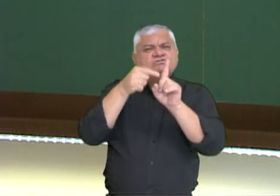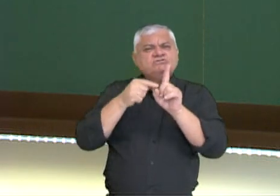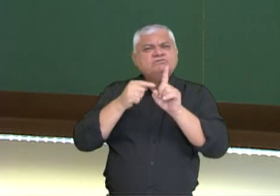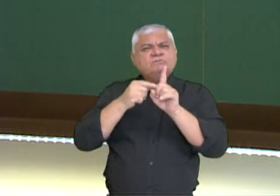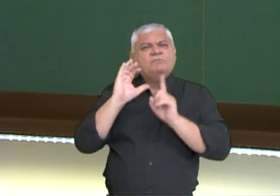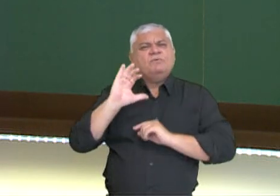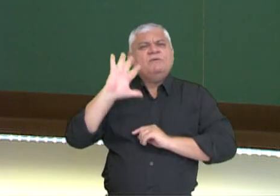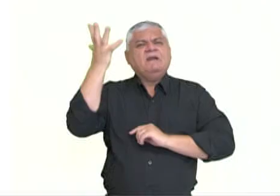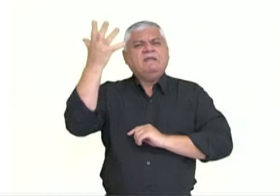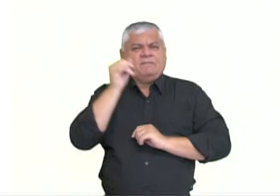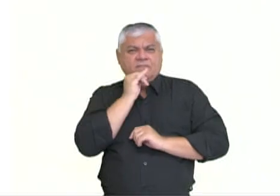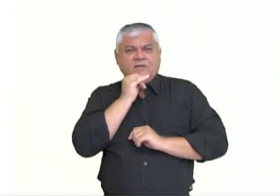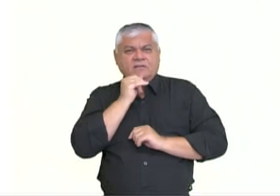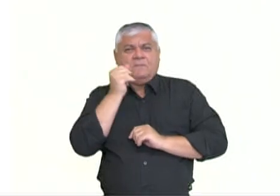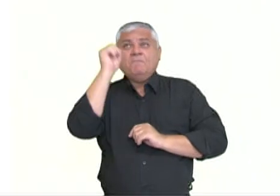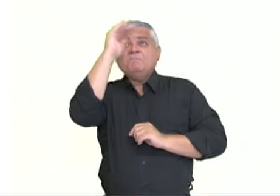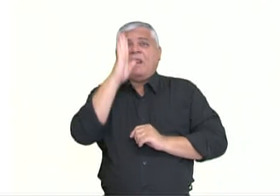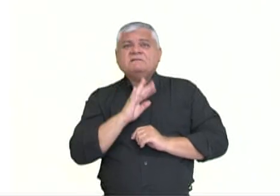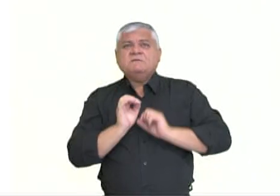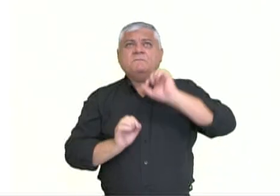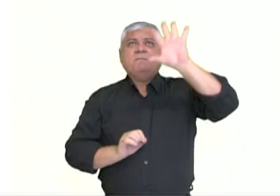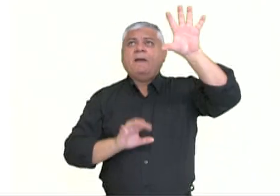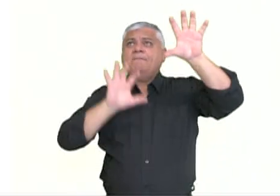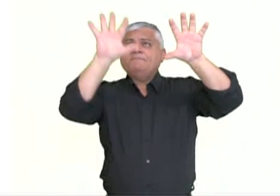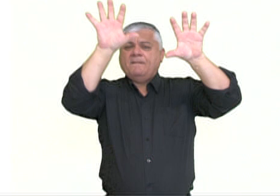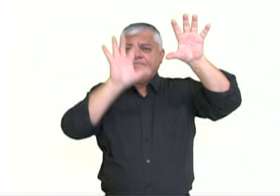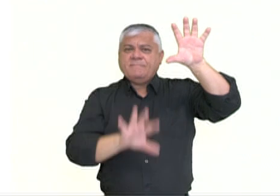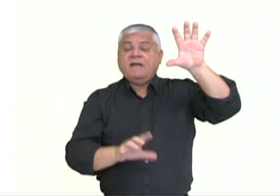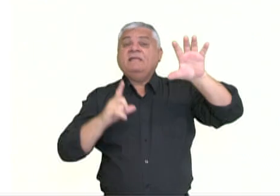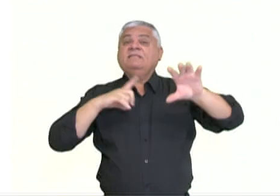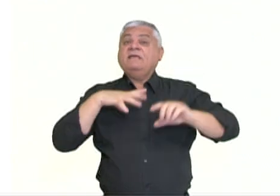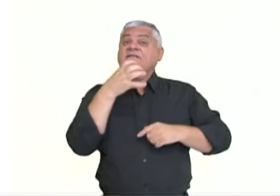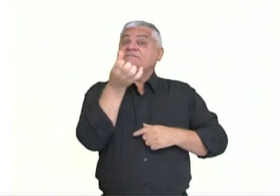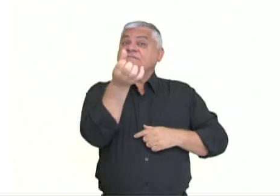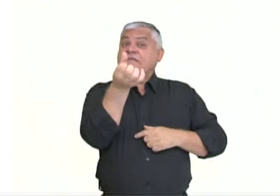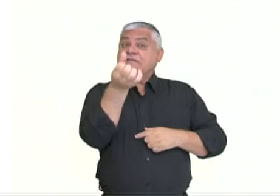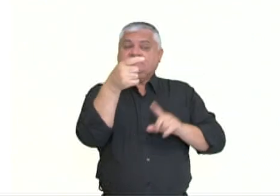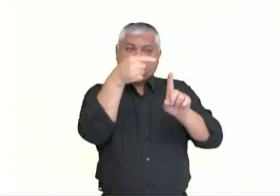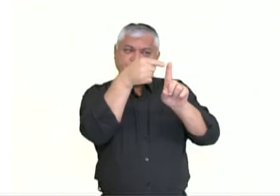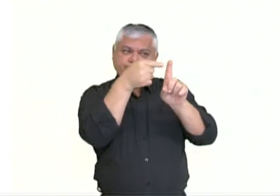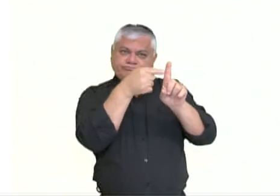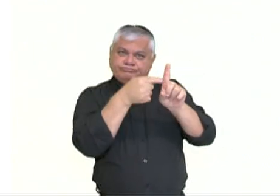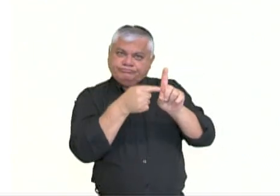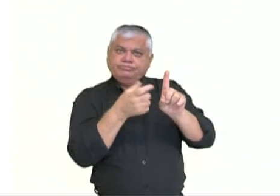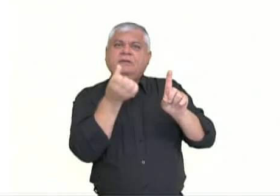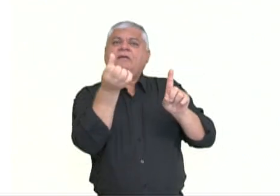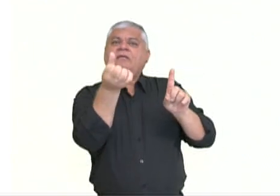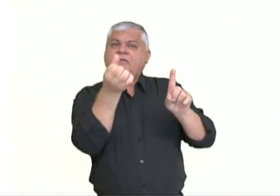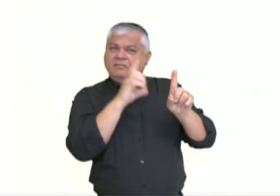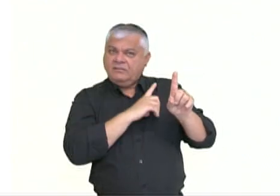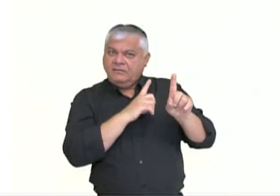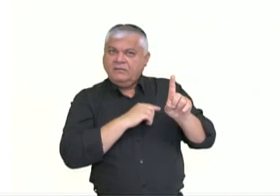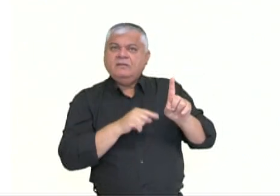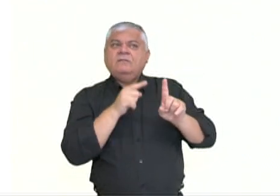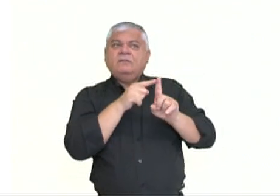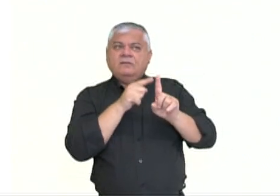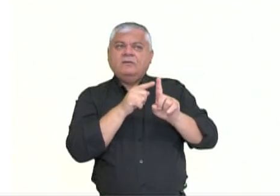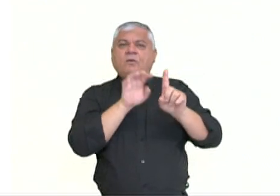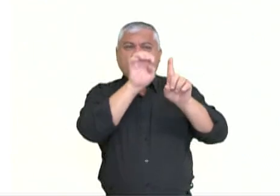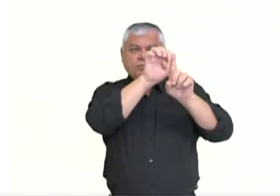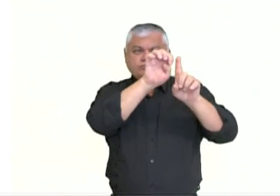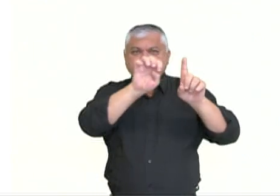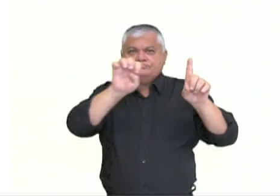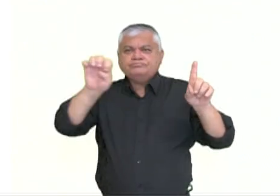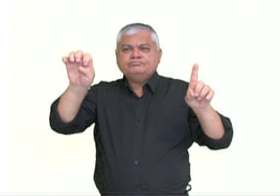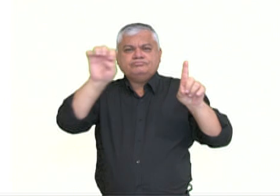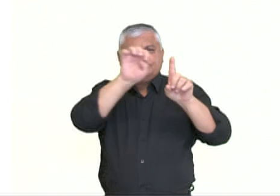no Brasil especificamente? 6 grandes tipos climáticos. Quais são eles? O equatorial, que